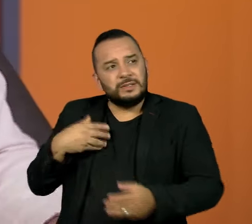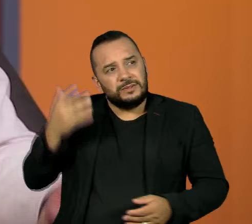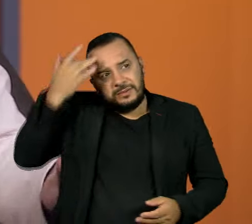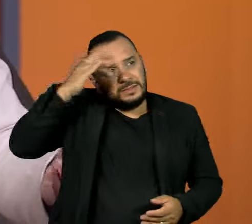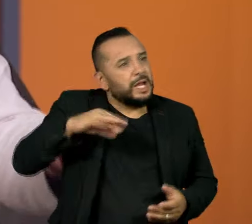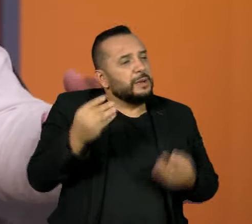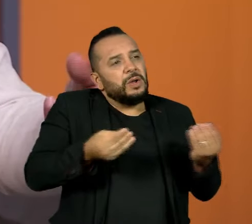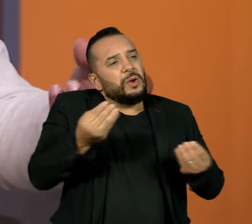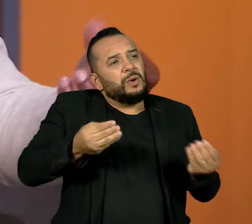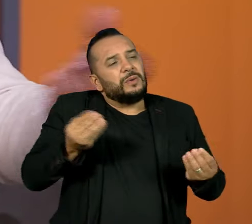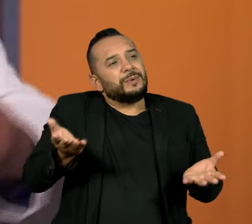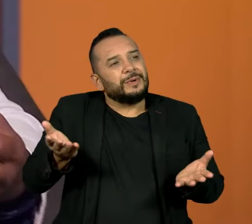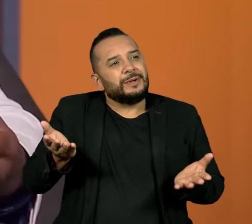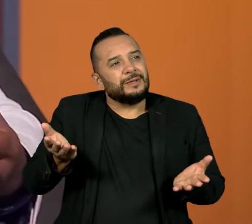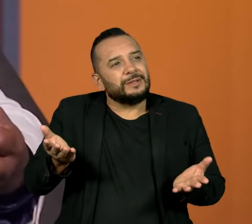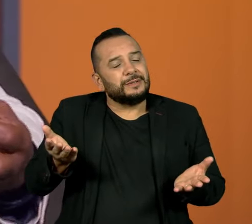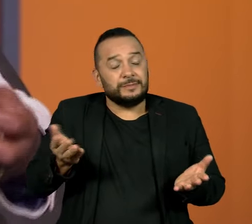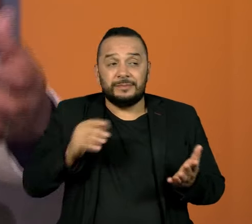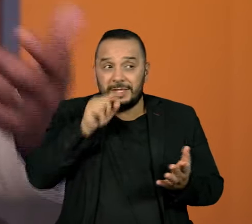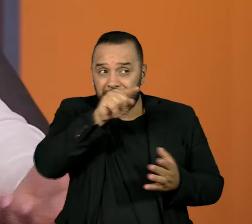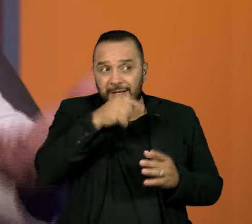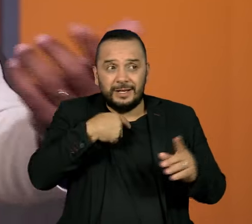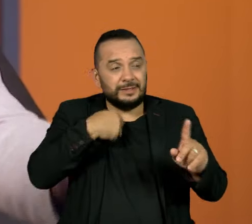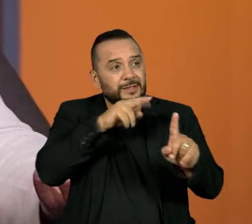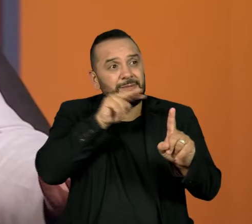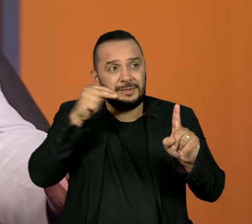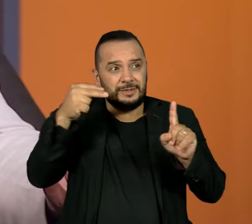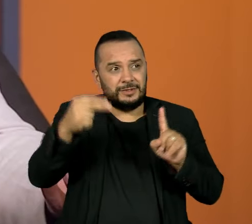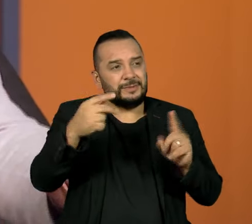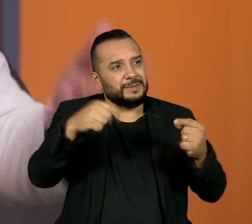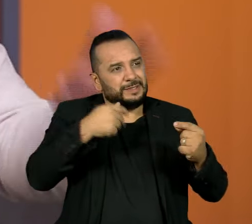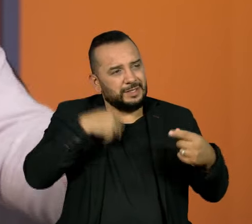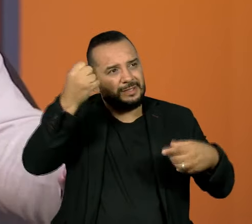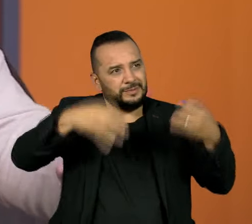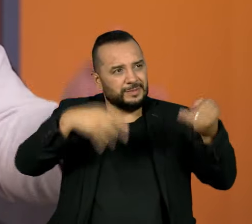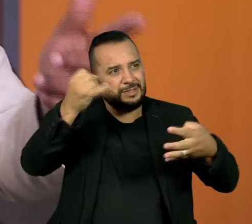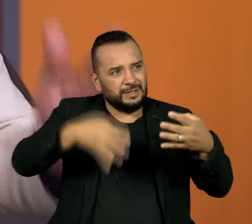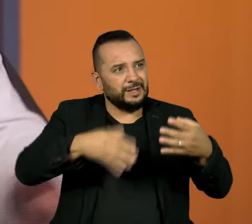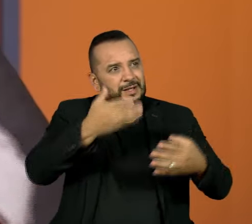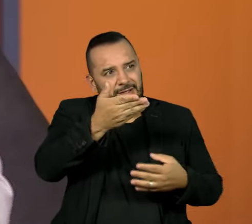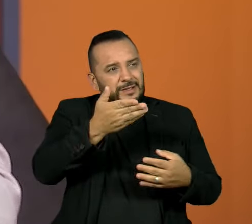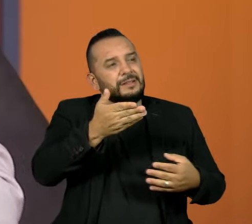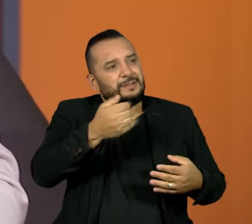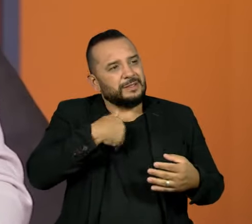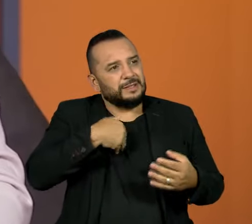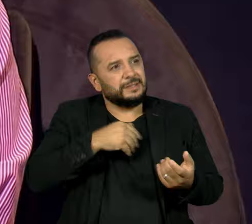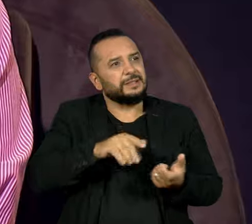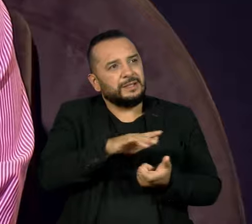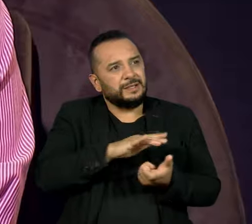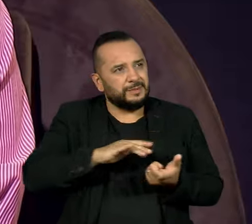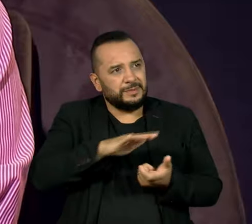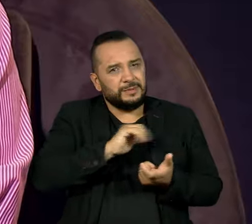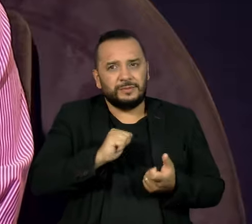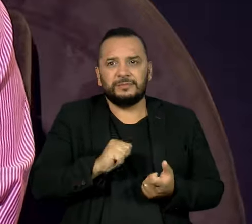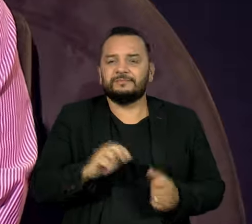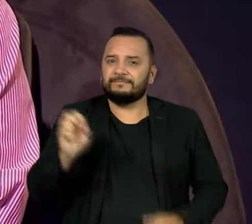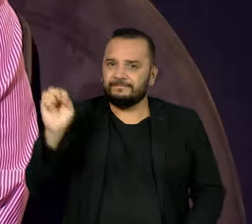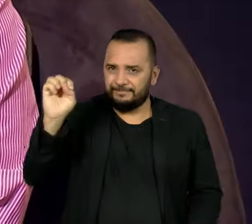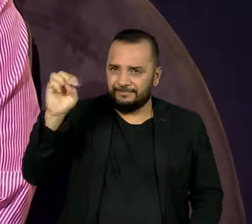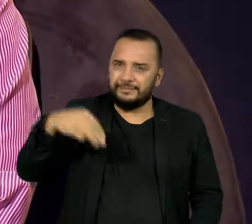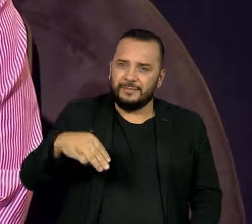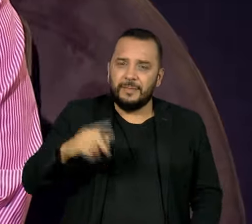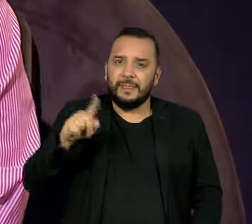colaboradores. Então, essa perspectiva é algo que tem que ser contemplado nessa qualificação, nesse letramento? Sem dúvida, acho que é uma parte